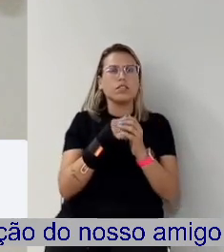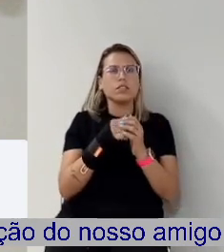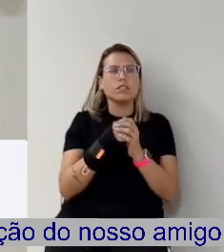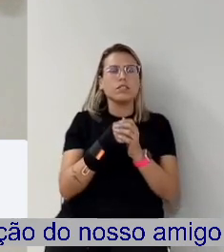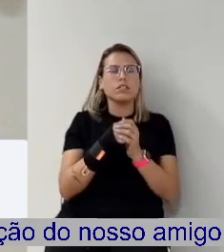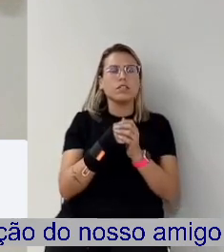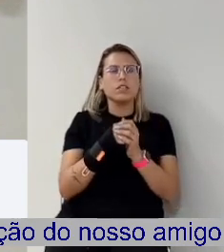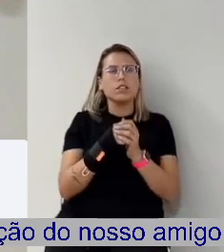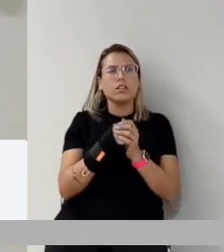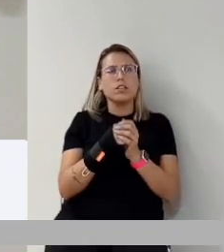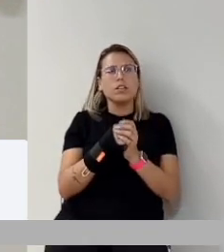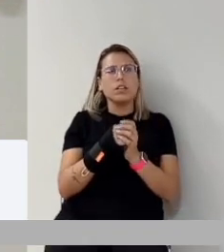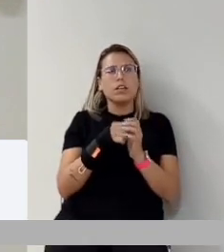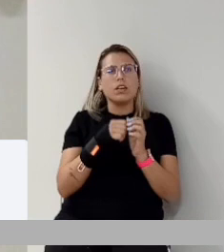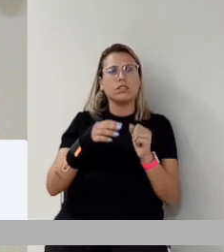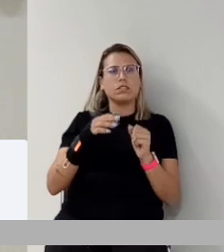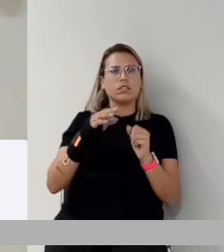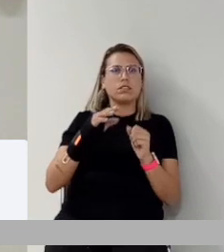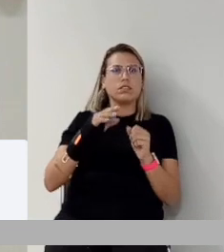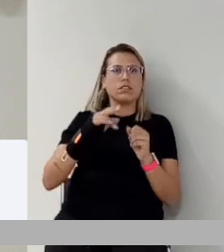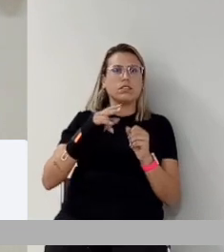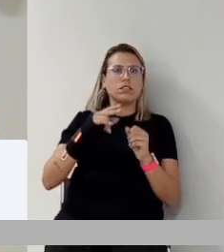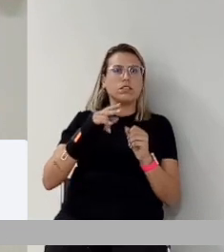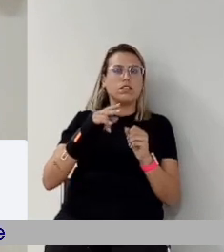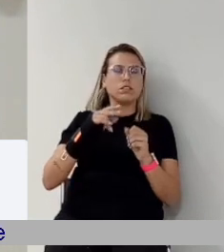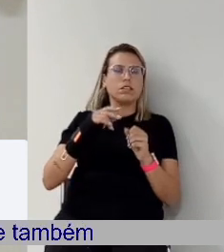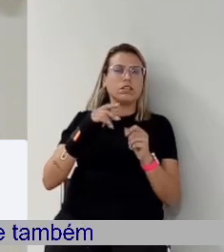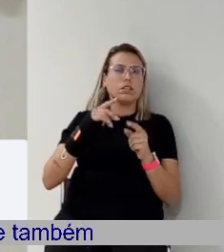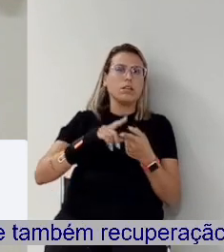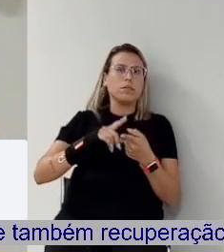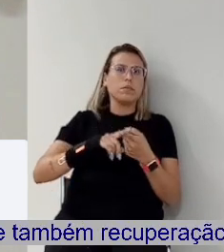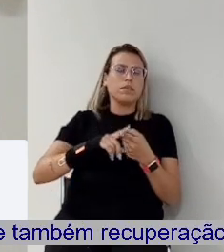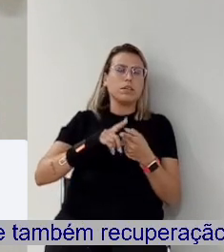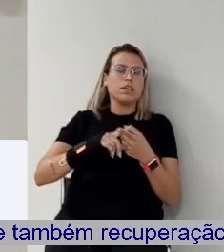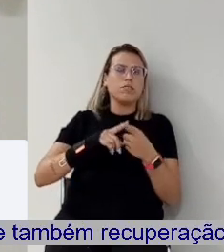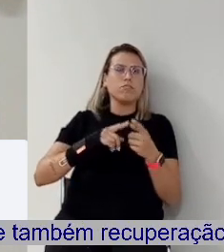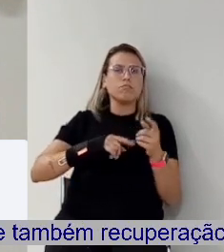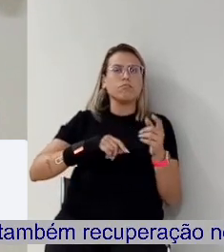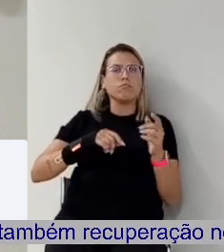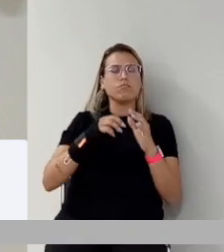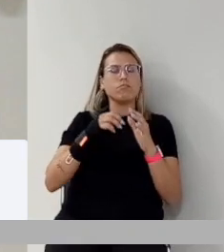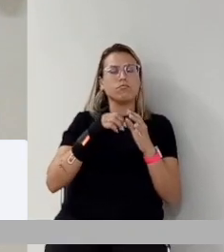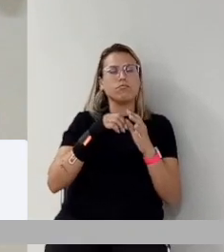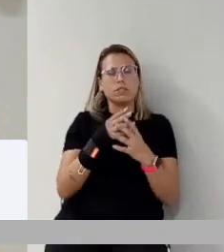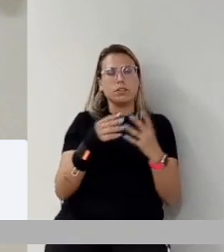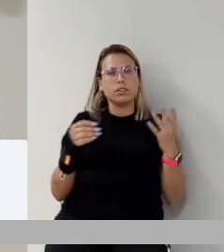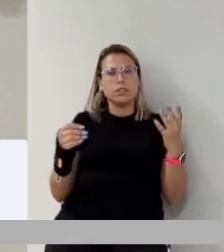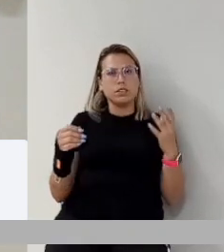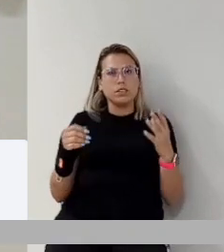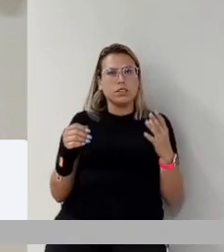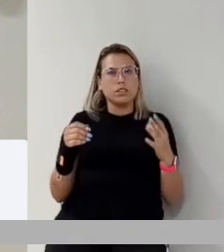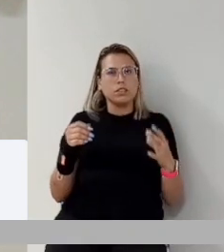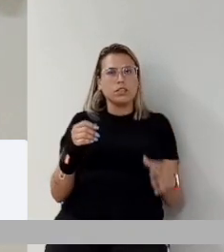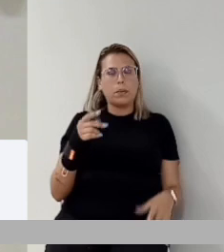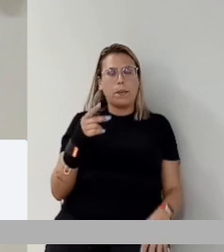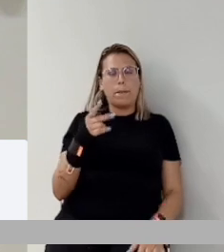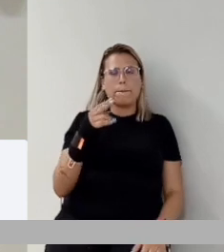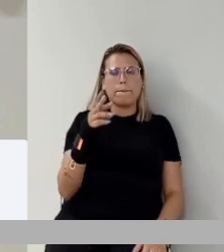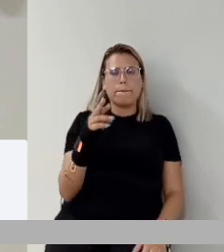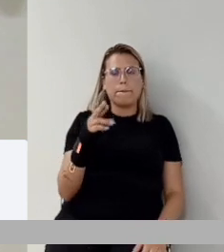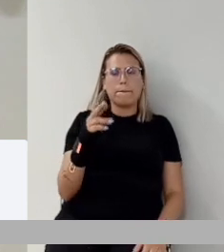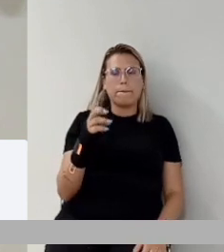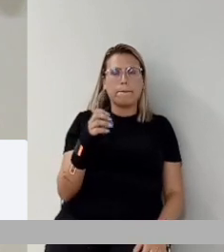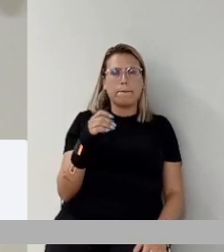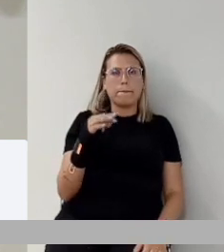ele possa se recuperar assim como a gente pede também recuperação né pela fha de de C petinha né